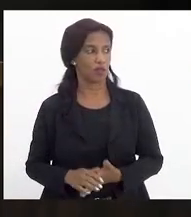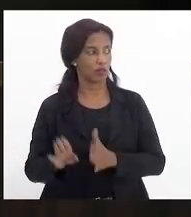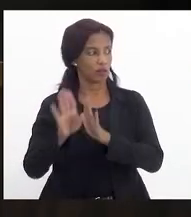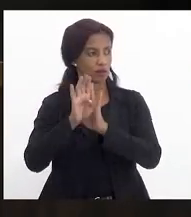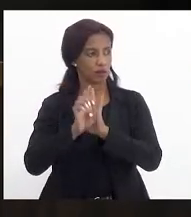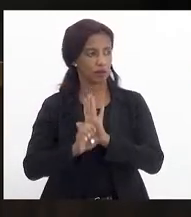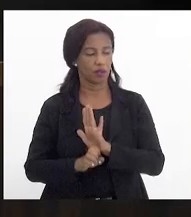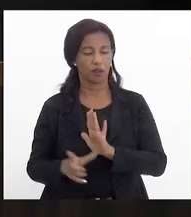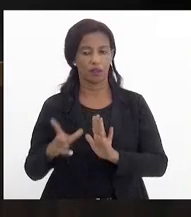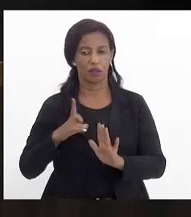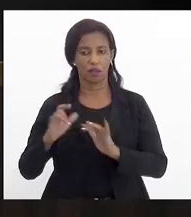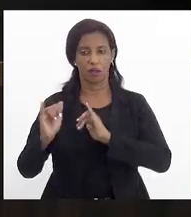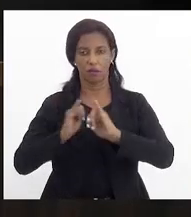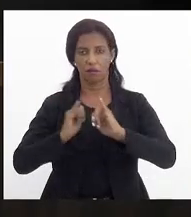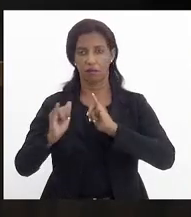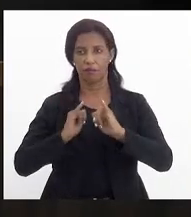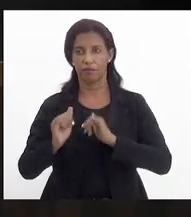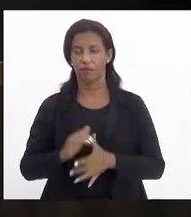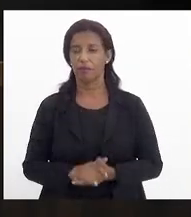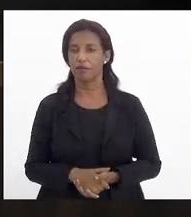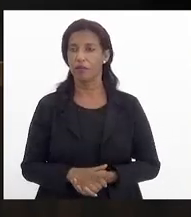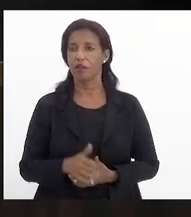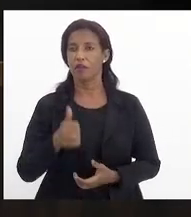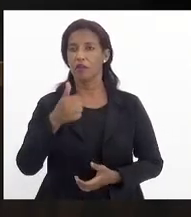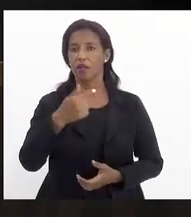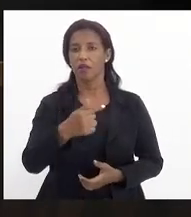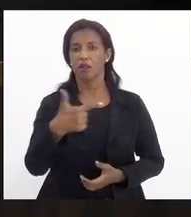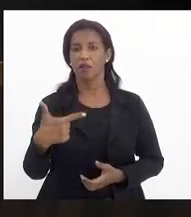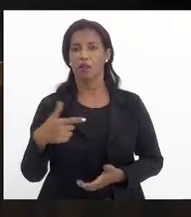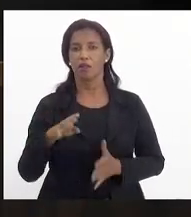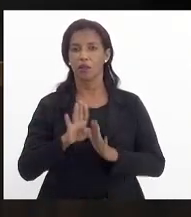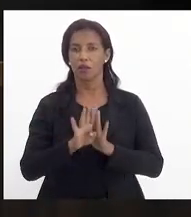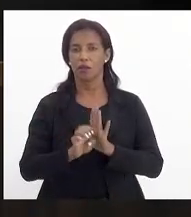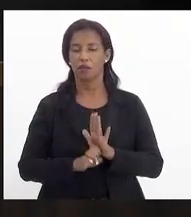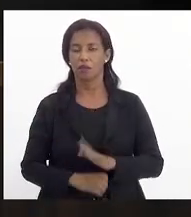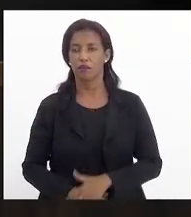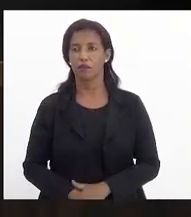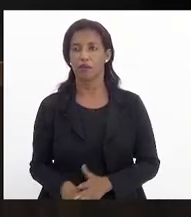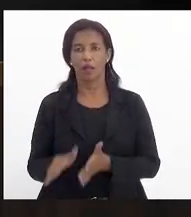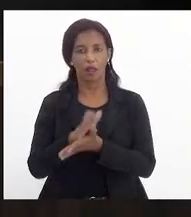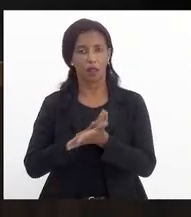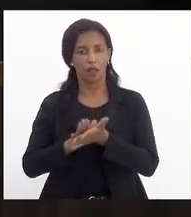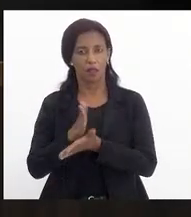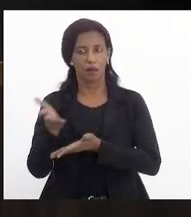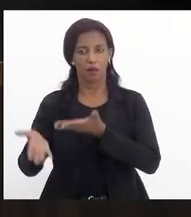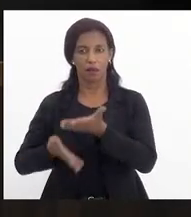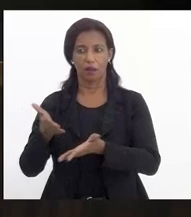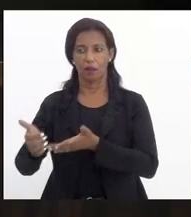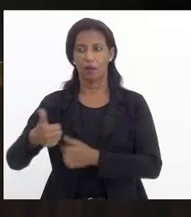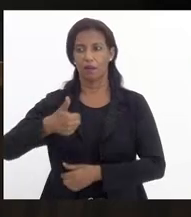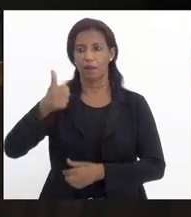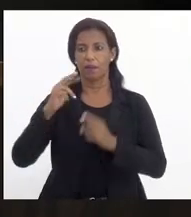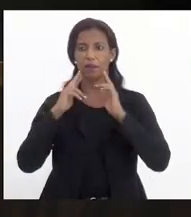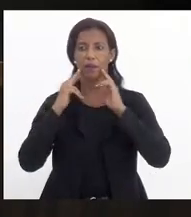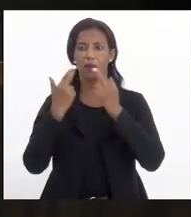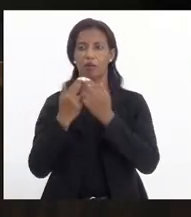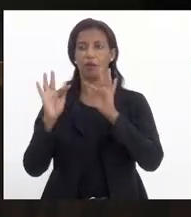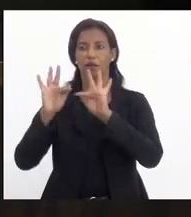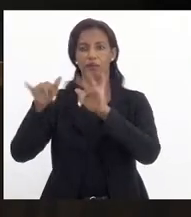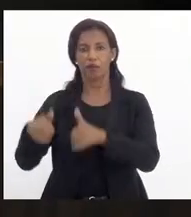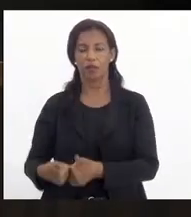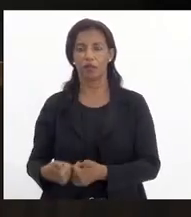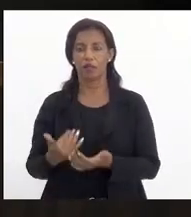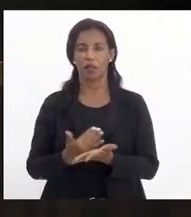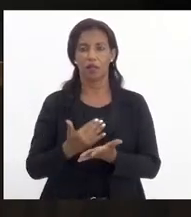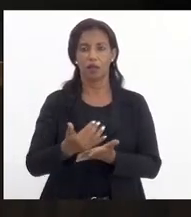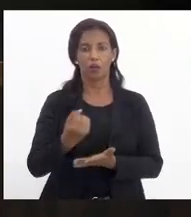Já tem a informação? Já temos 72 emendas, ok? Nada mais a tratar na primeira sessão extraordinária, mesmo está encerrado.